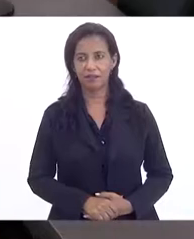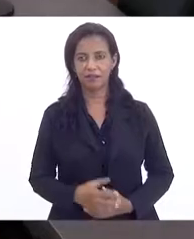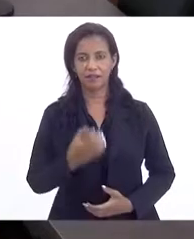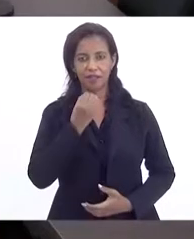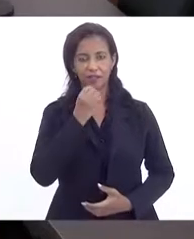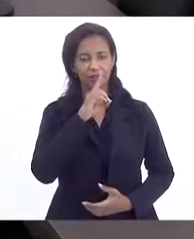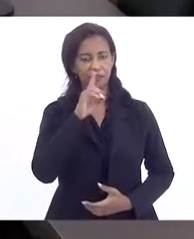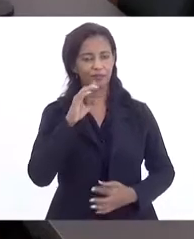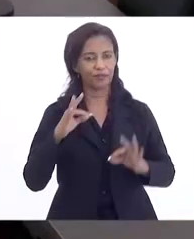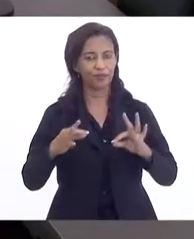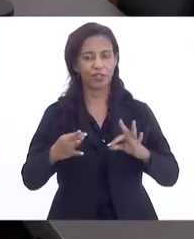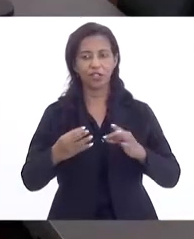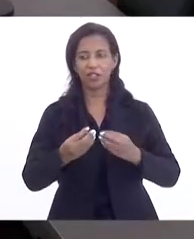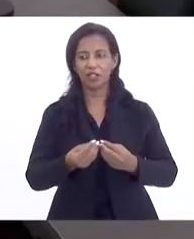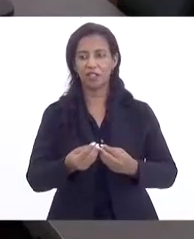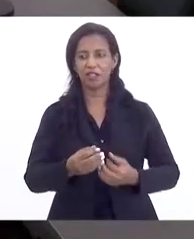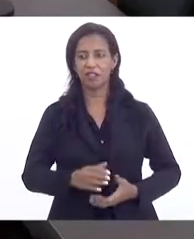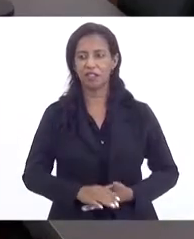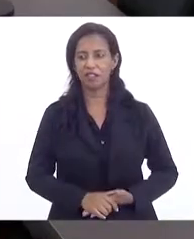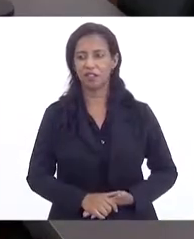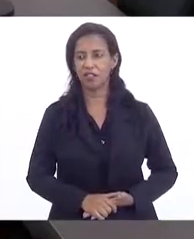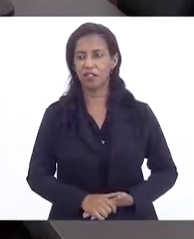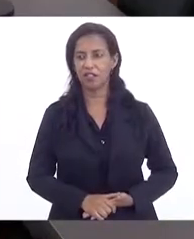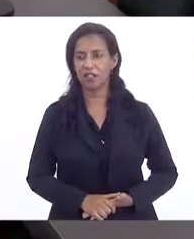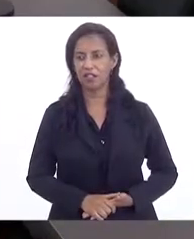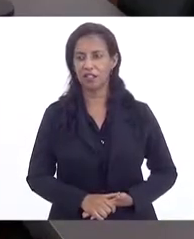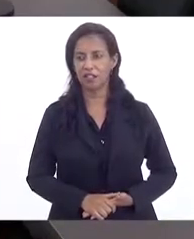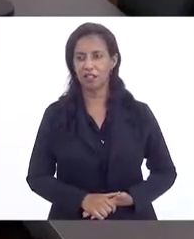Bom dia a todas e a todos.